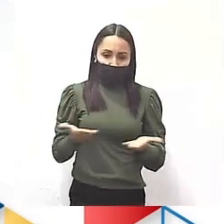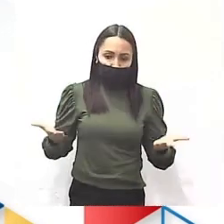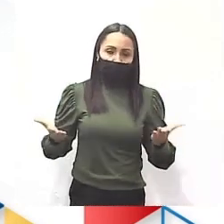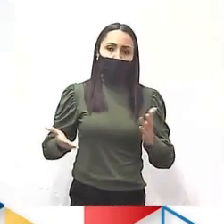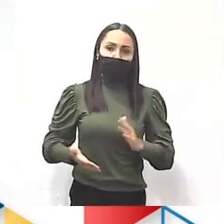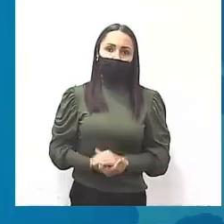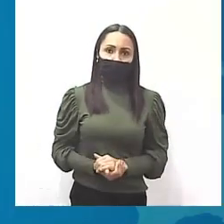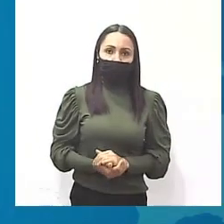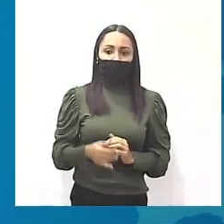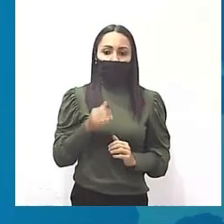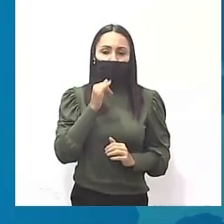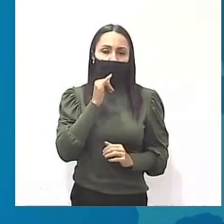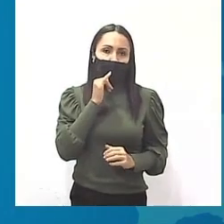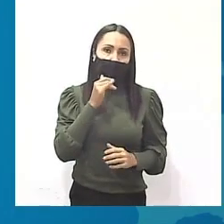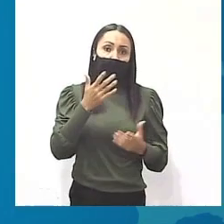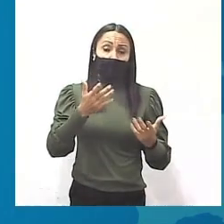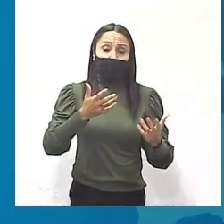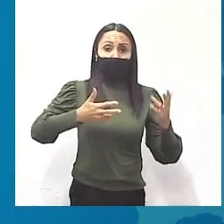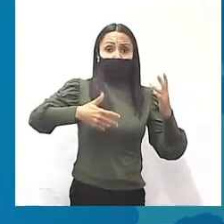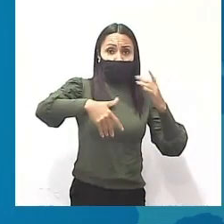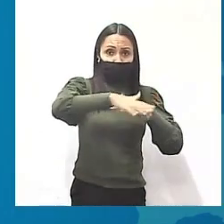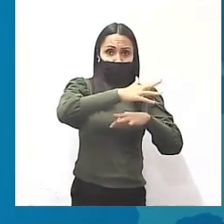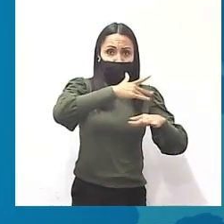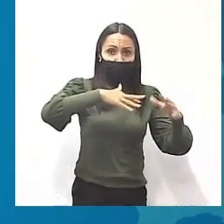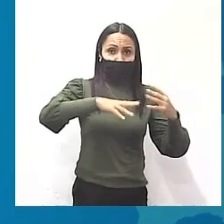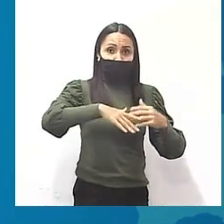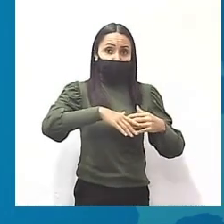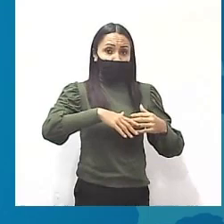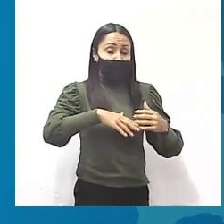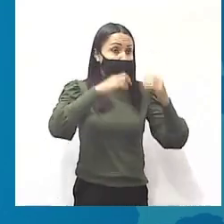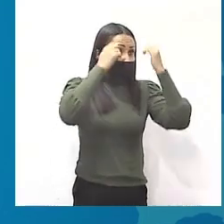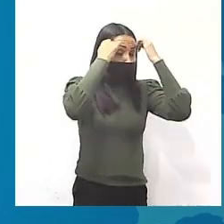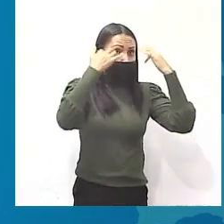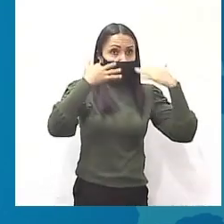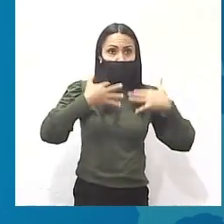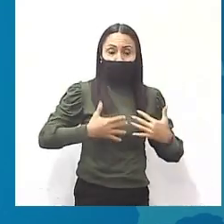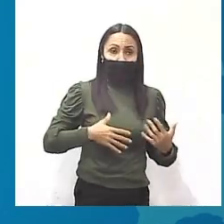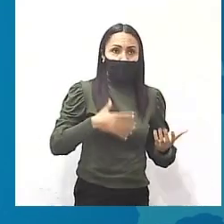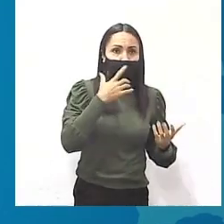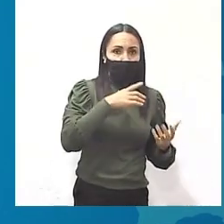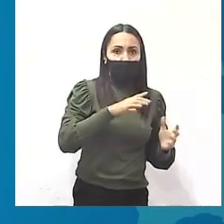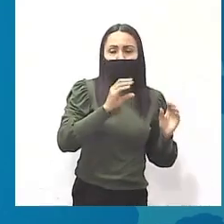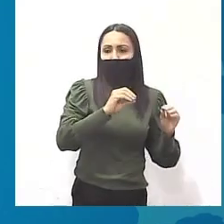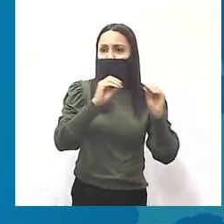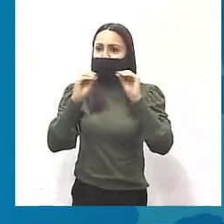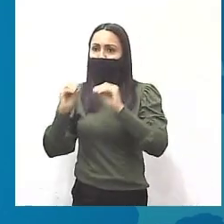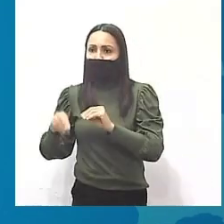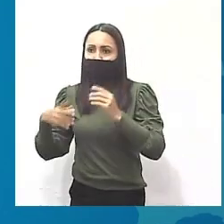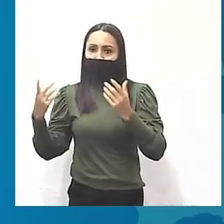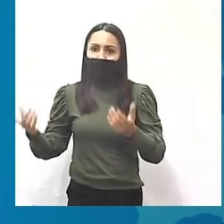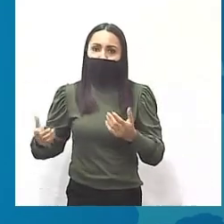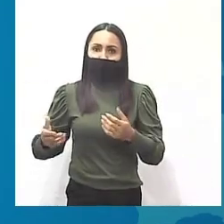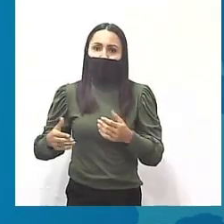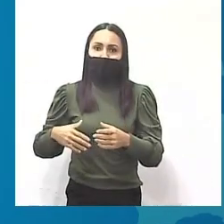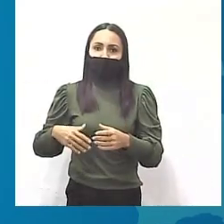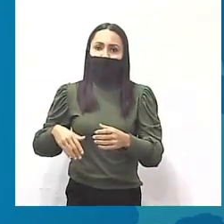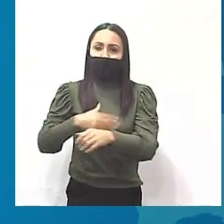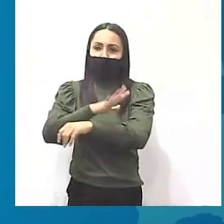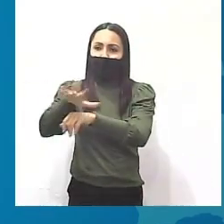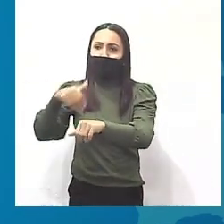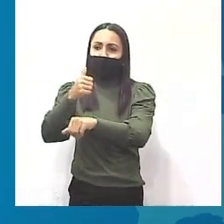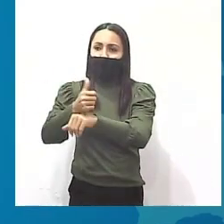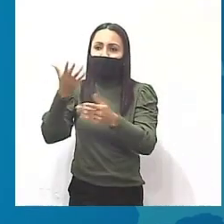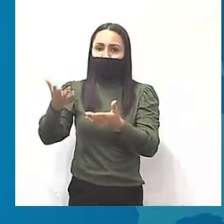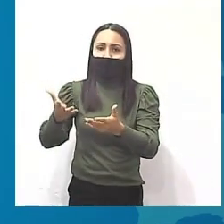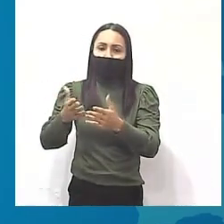Por exemplo, você está na cidade, tá aquele calor de matar, mas de repente você vai para um parque florestal, pode observar